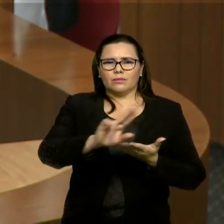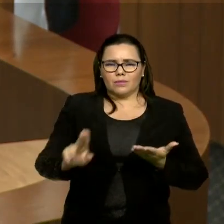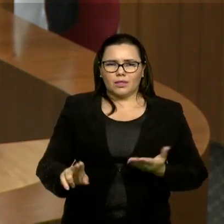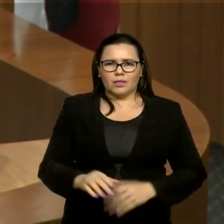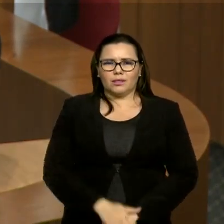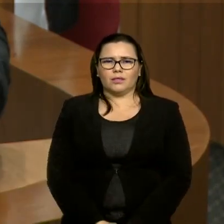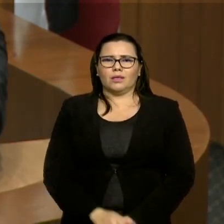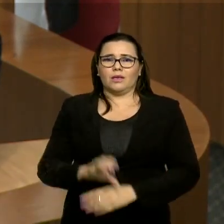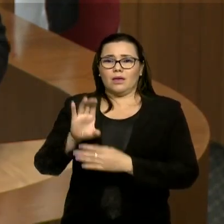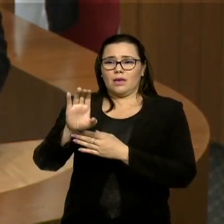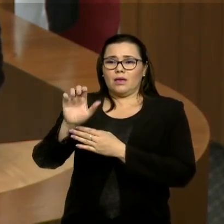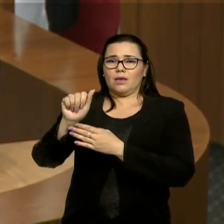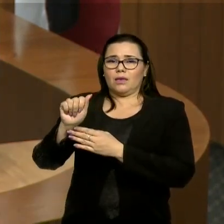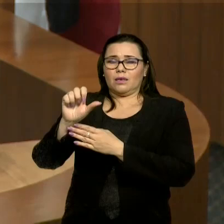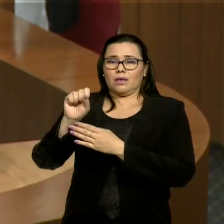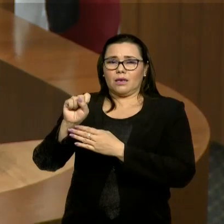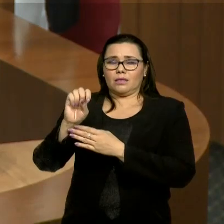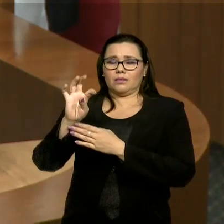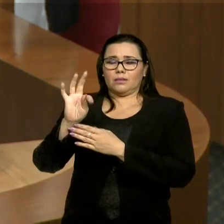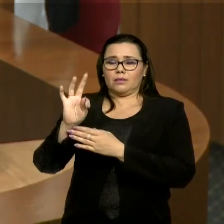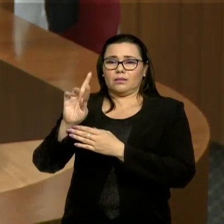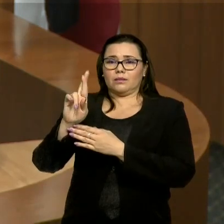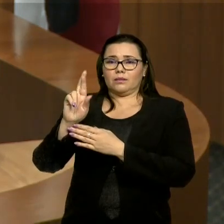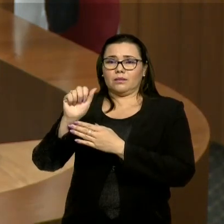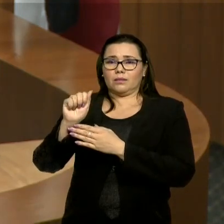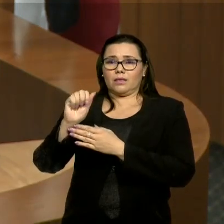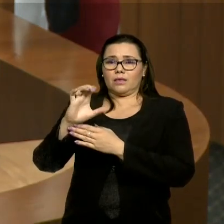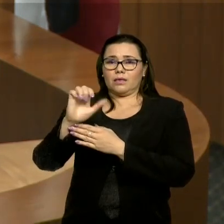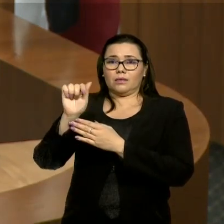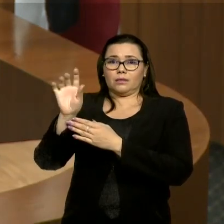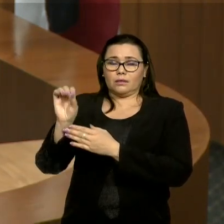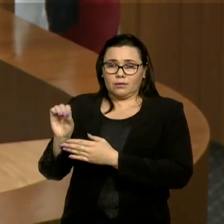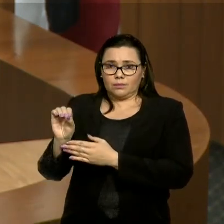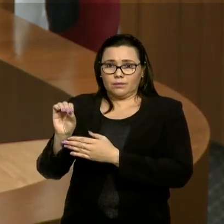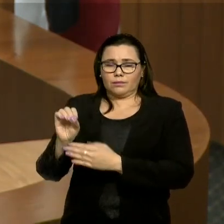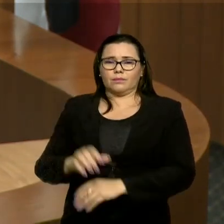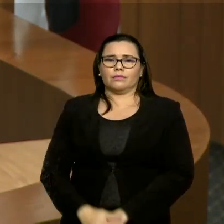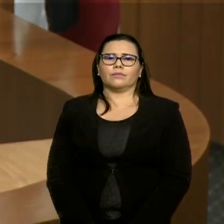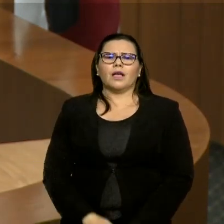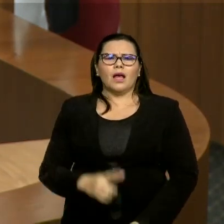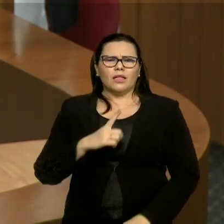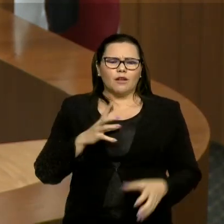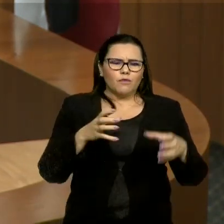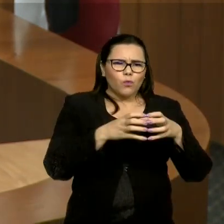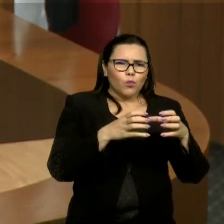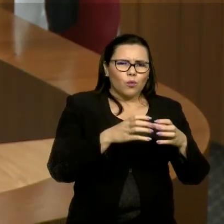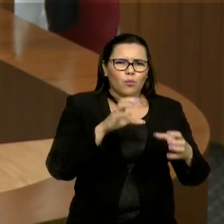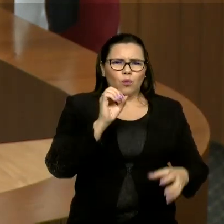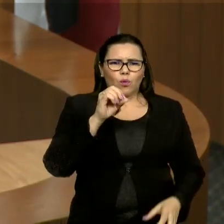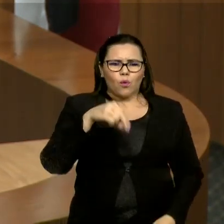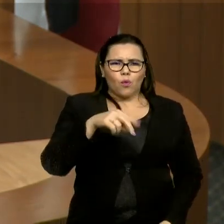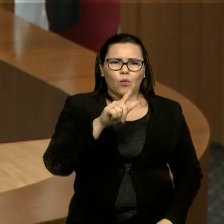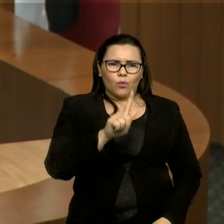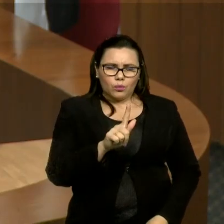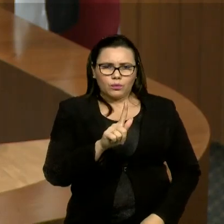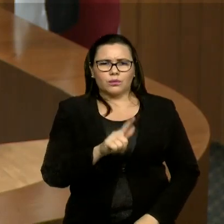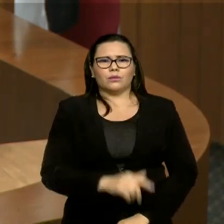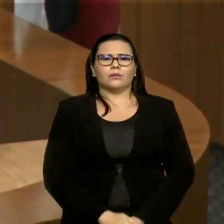houve uma grande mobilização, inclusive por ONGs e por